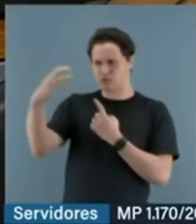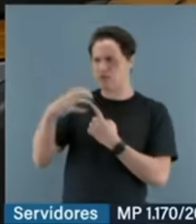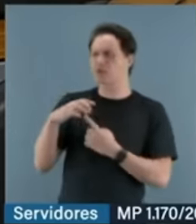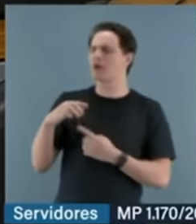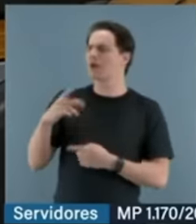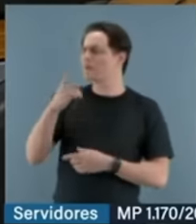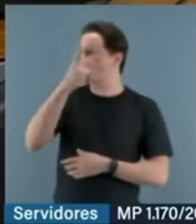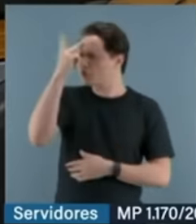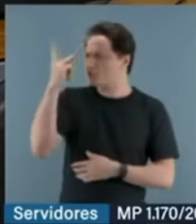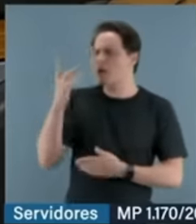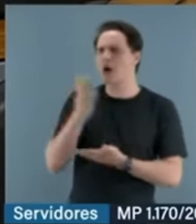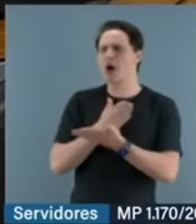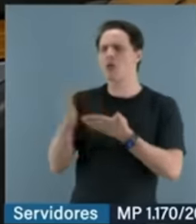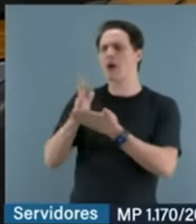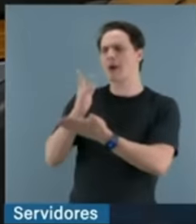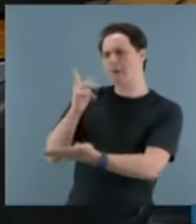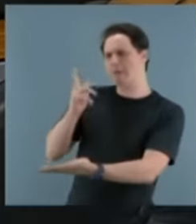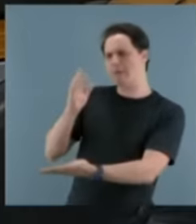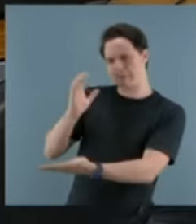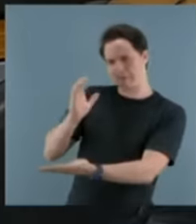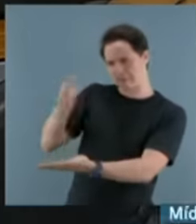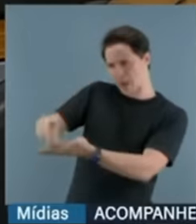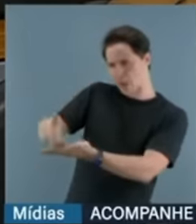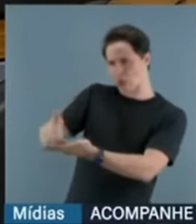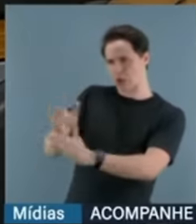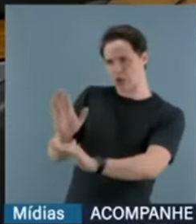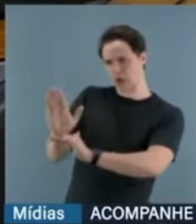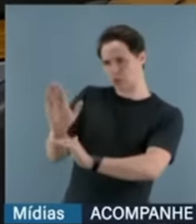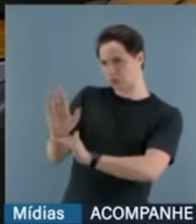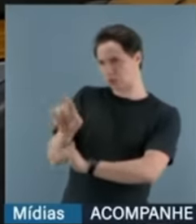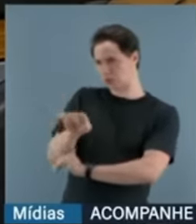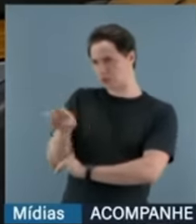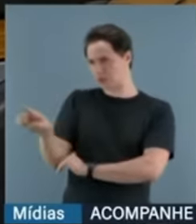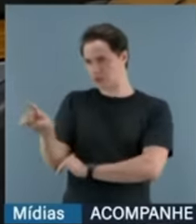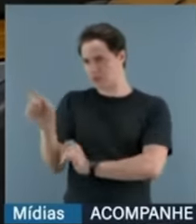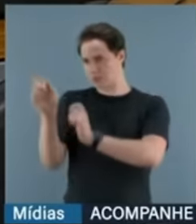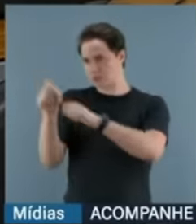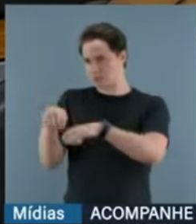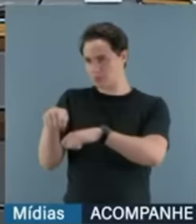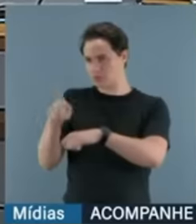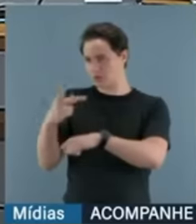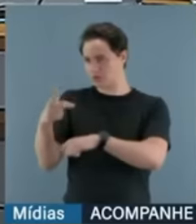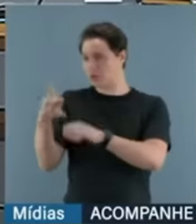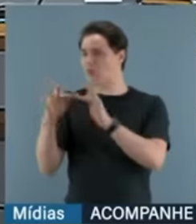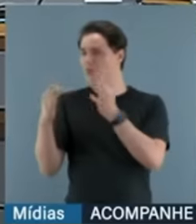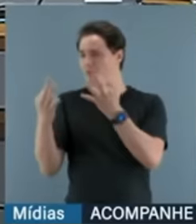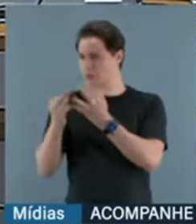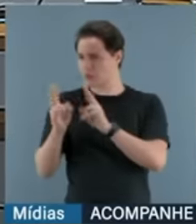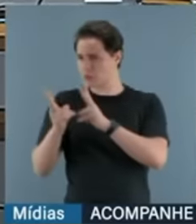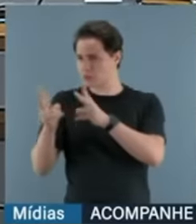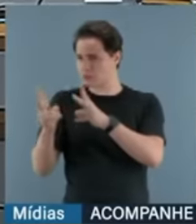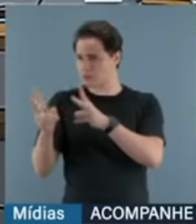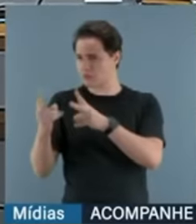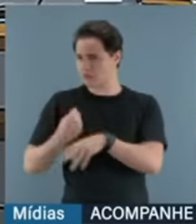isso? O senhor recebeu? O senhor está recebendo alguma ajuda de alguém para a subsistência da sua família?